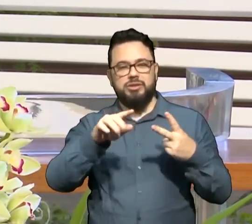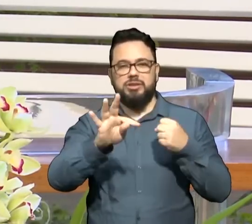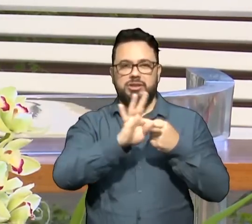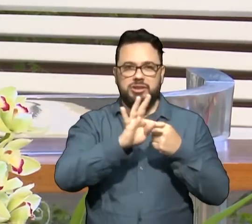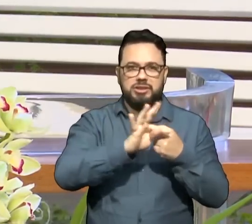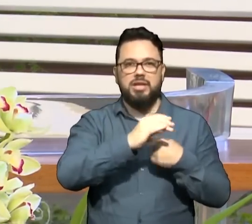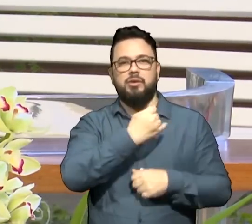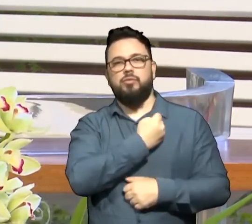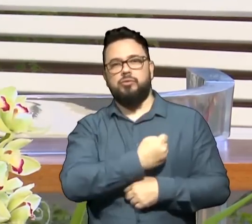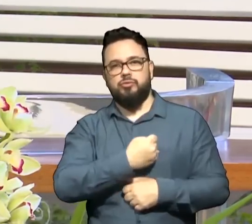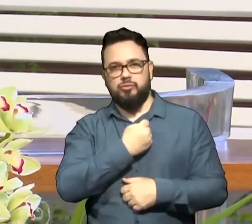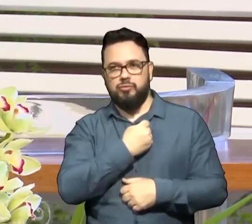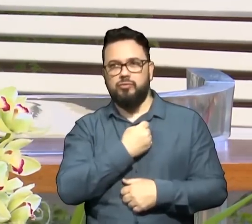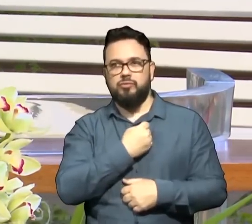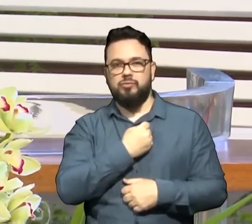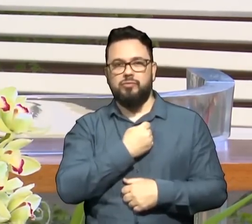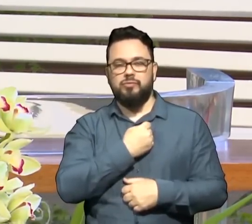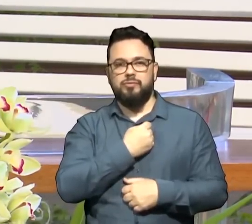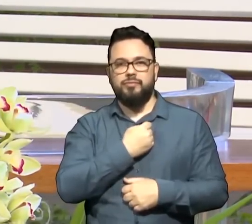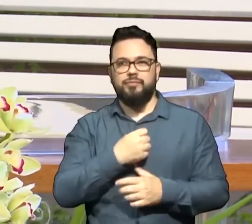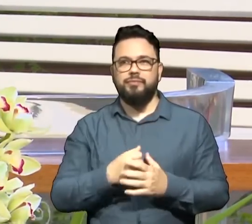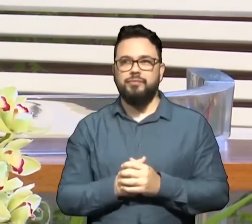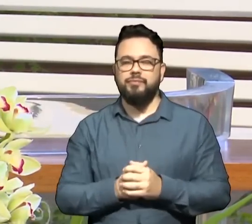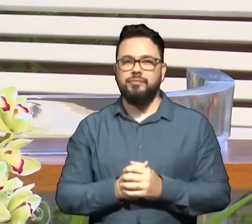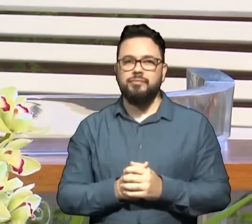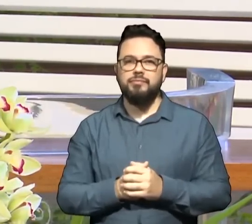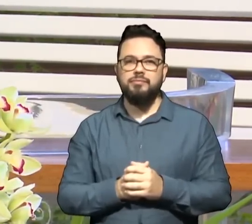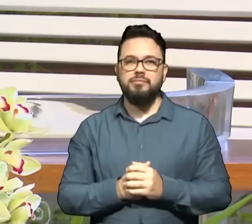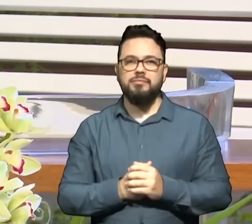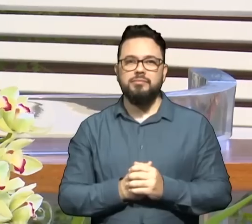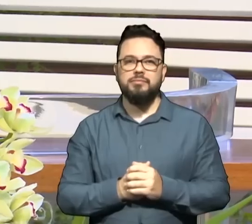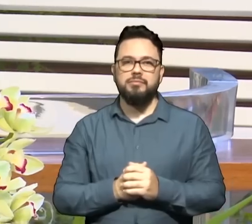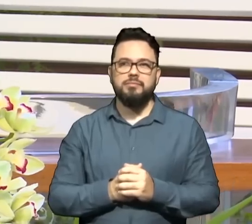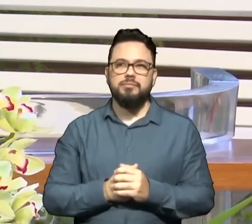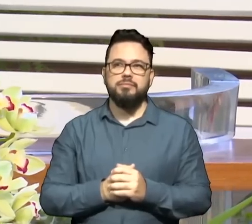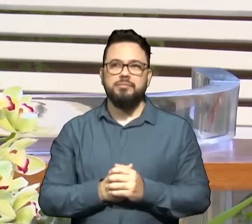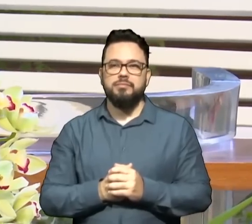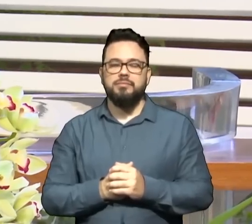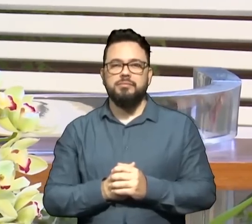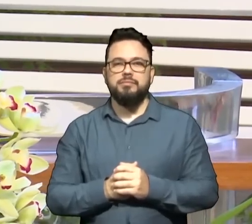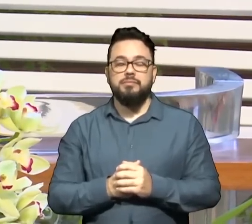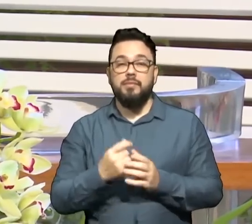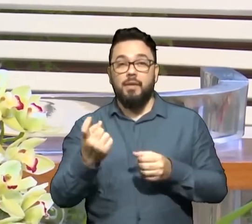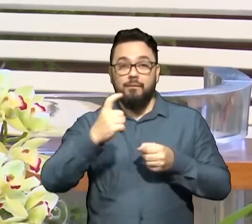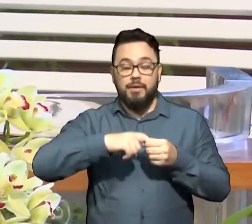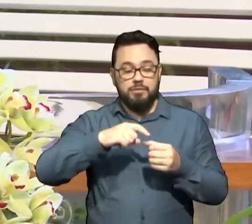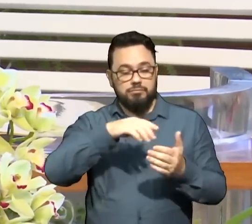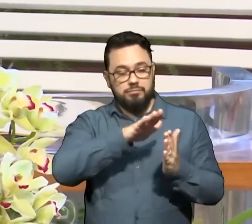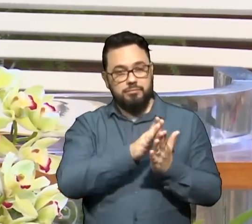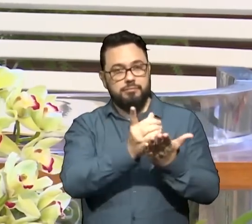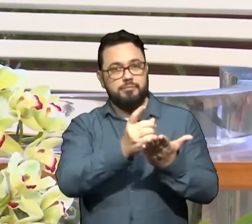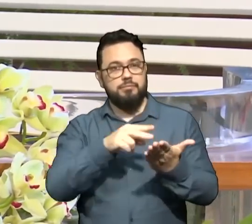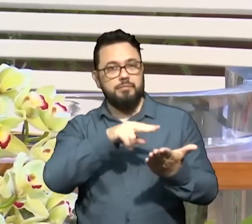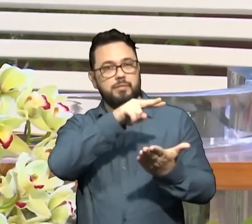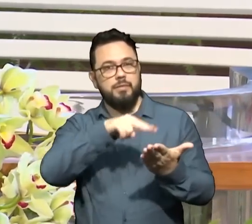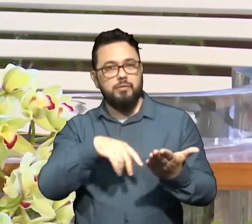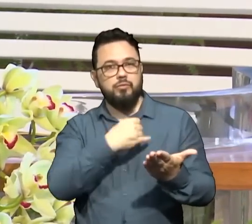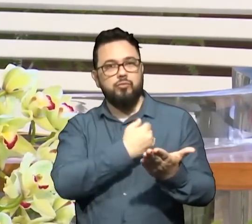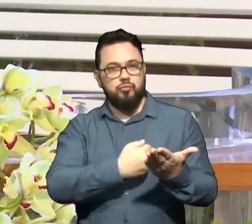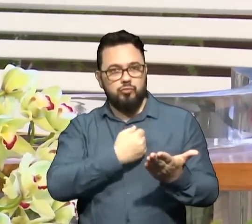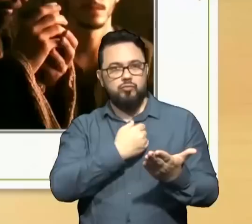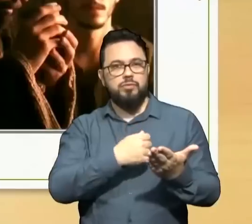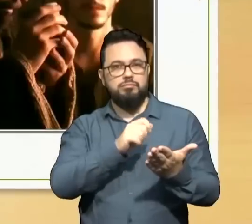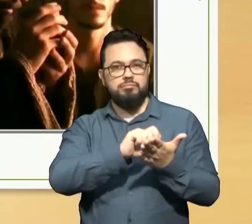a mãe dele estava Ao Pé da Cruz agora volte o seu olhar pra Bíblia e vamos ler o relato de João o próprio